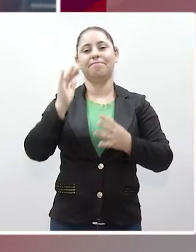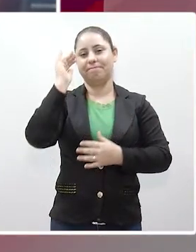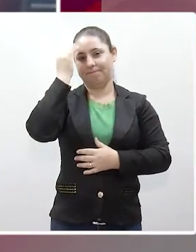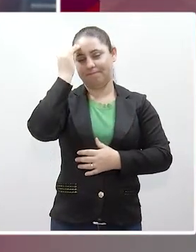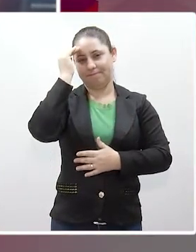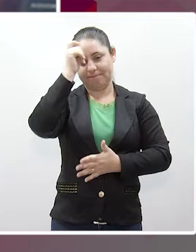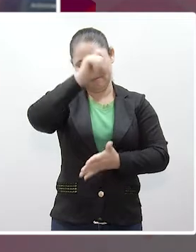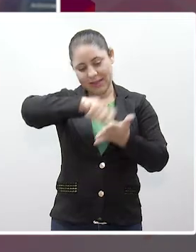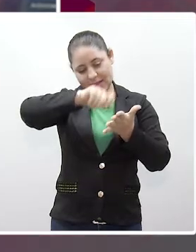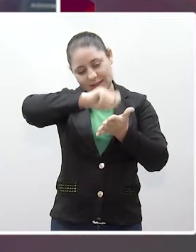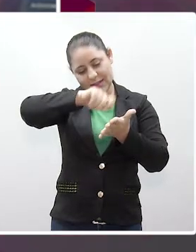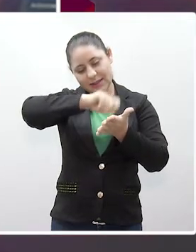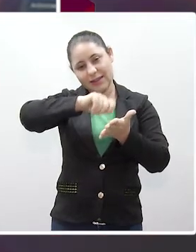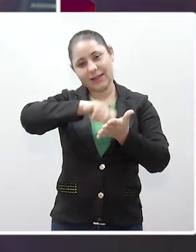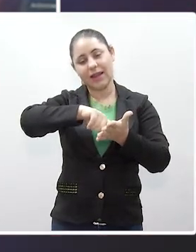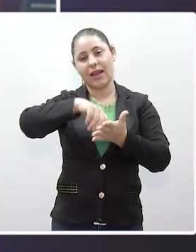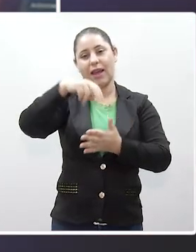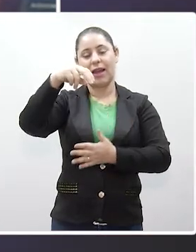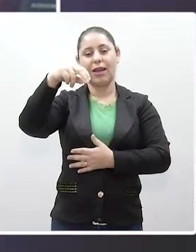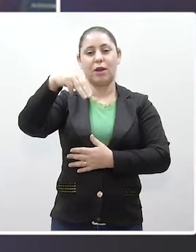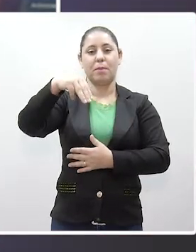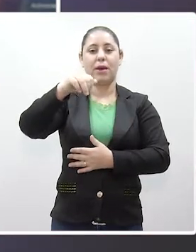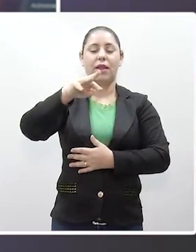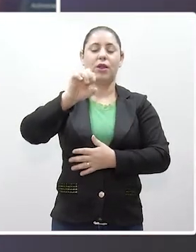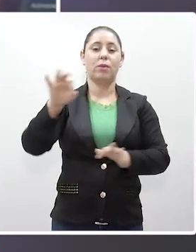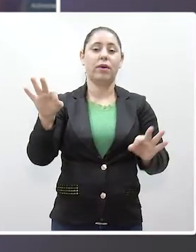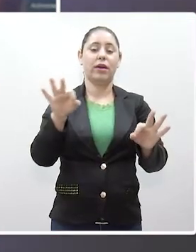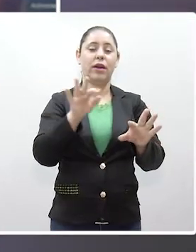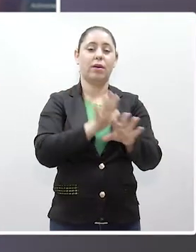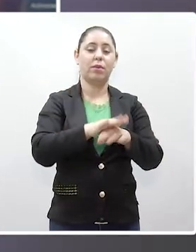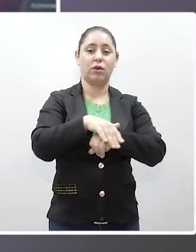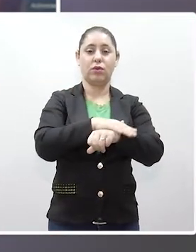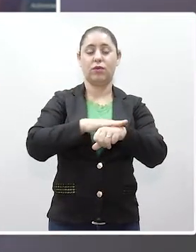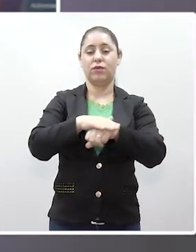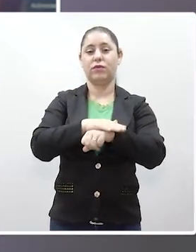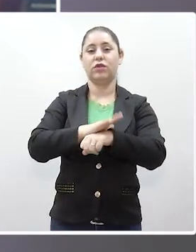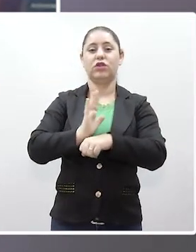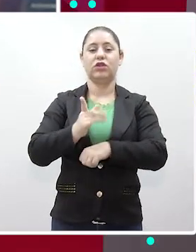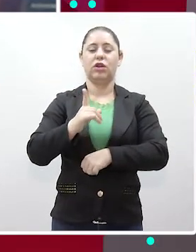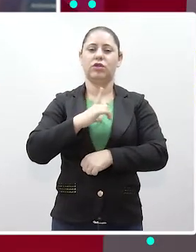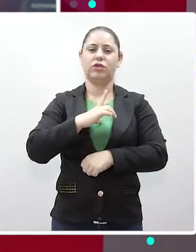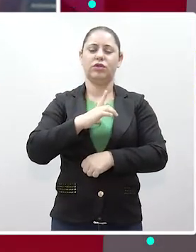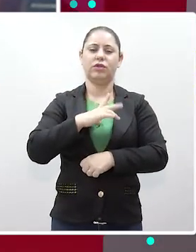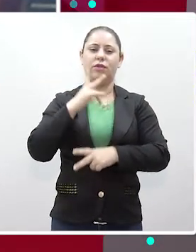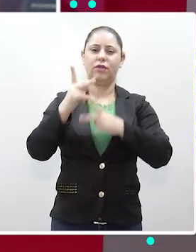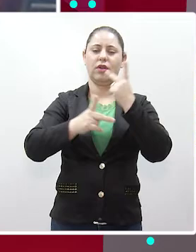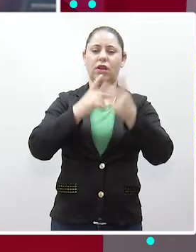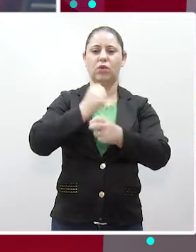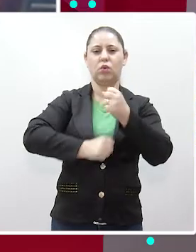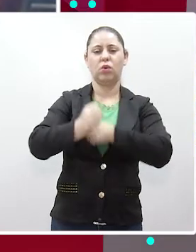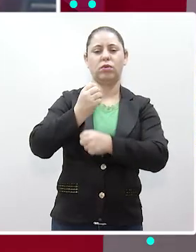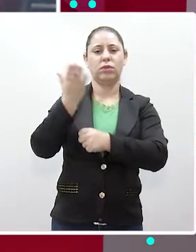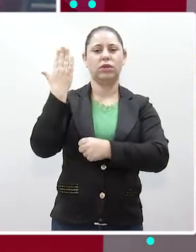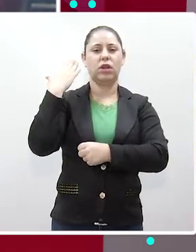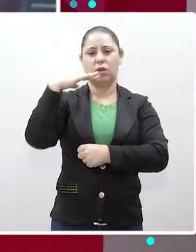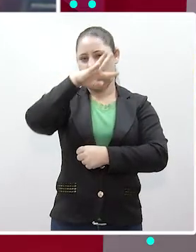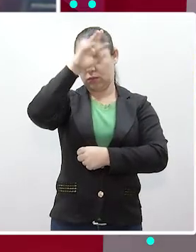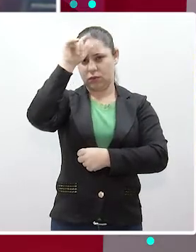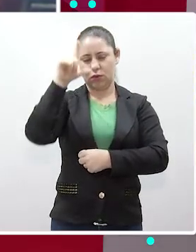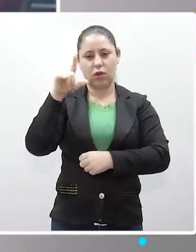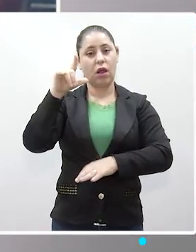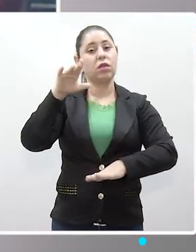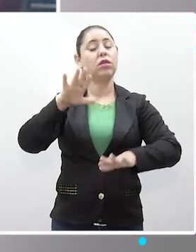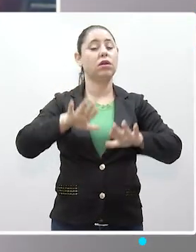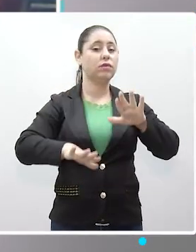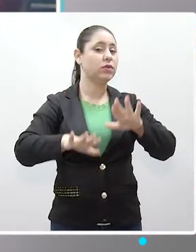Certo, entendido e anotado, Matheus, para a gente encerrar nossa conversa. A gente já tinha falado no ano passado que o Mato Grosso do